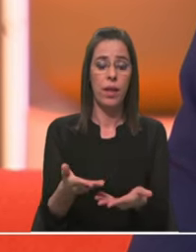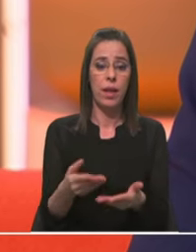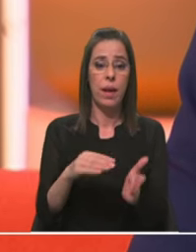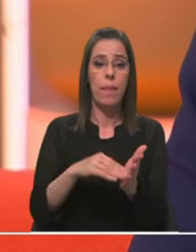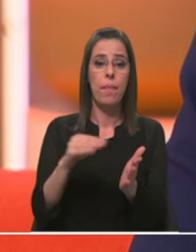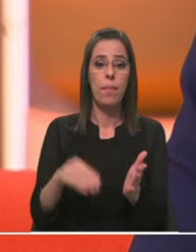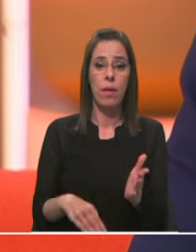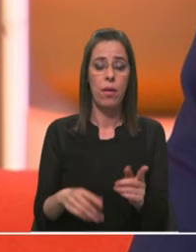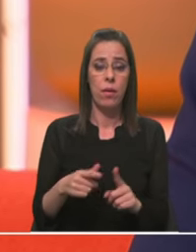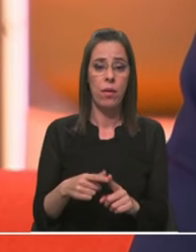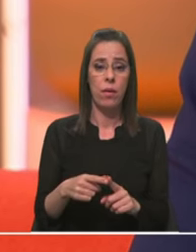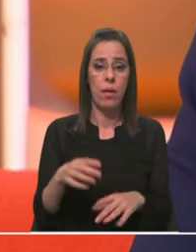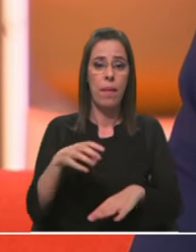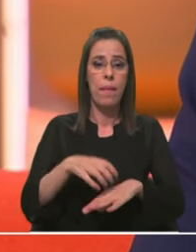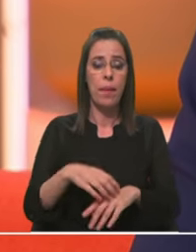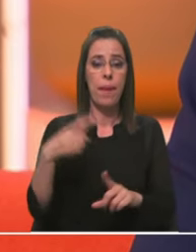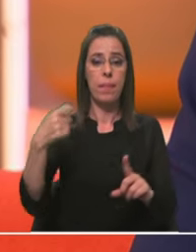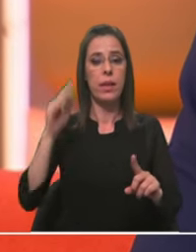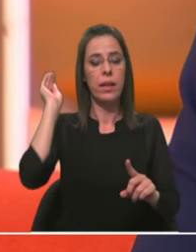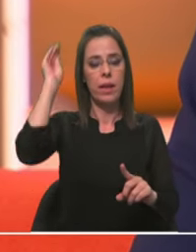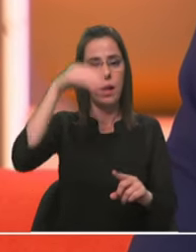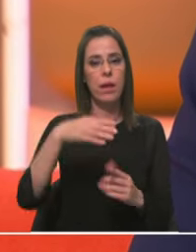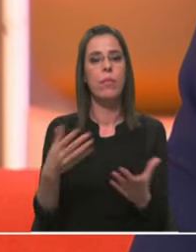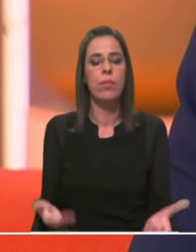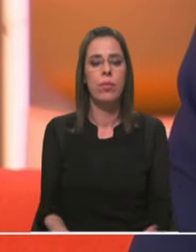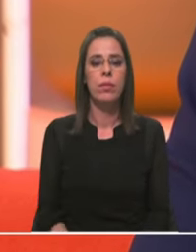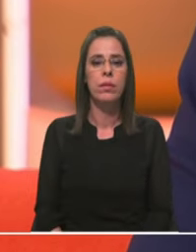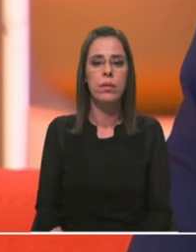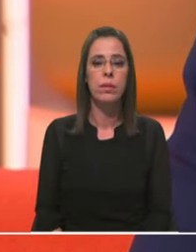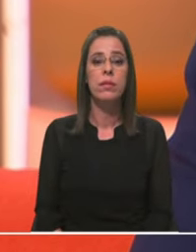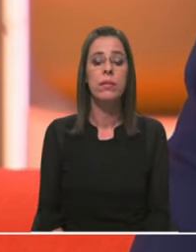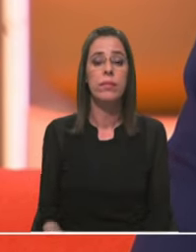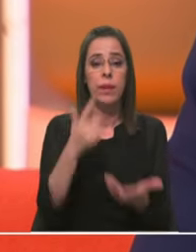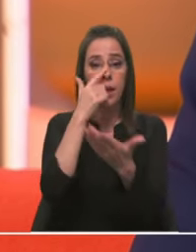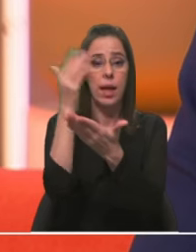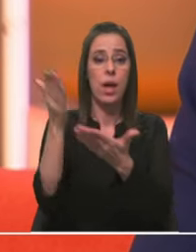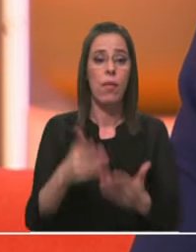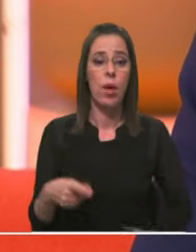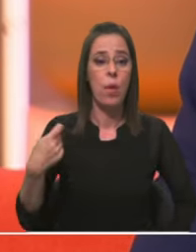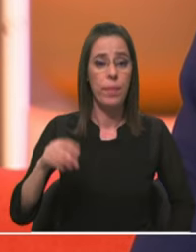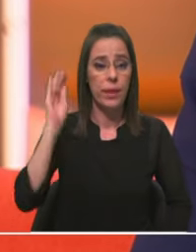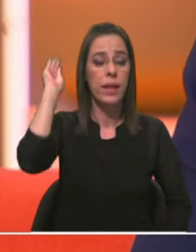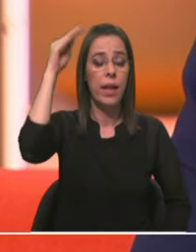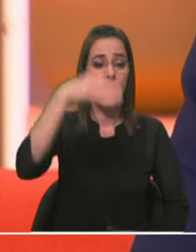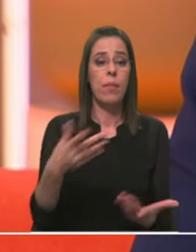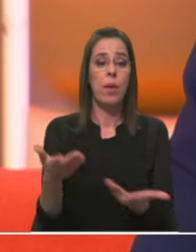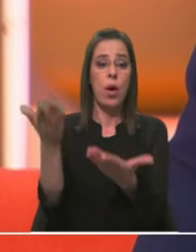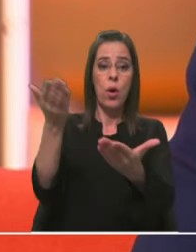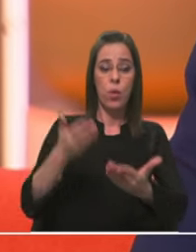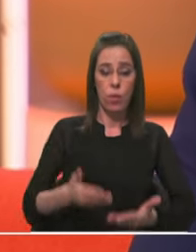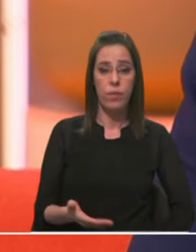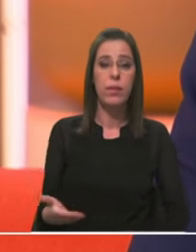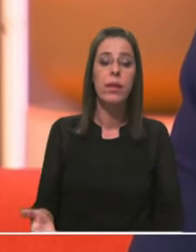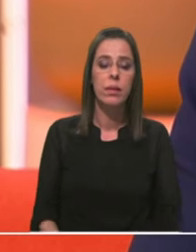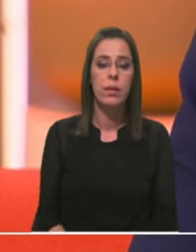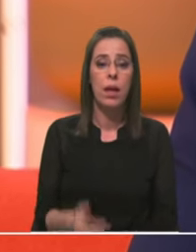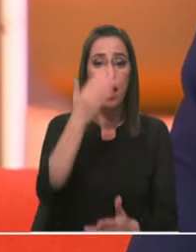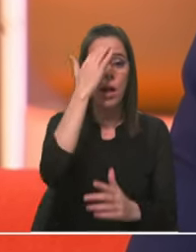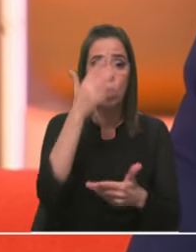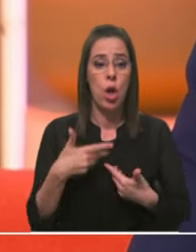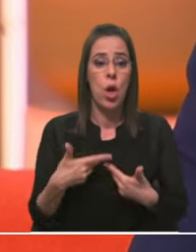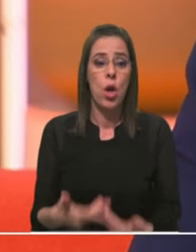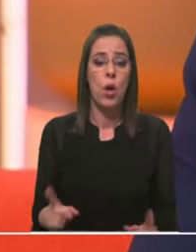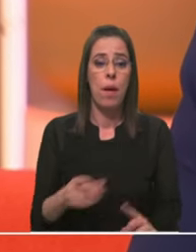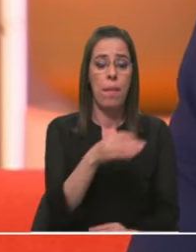tomada de posse foi no foi no palácio do Presidente da República não é portanto quem convida o senhor presidente da república convida convida se ele achou não